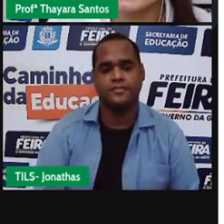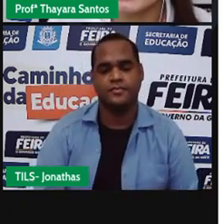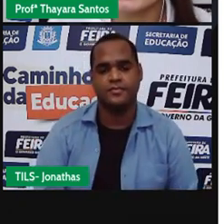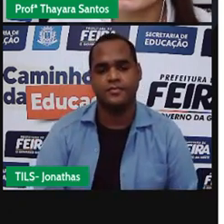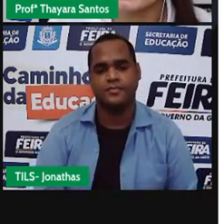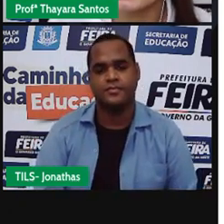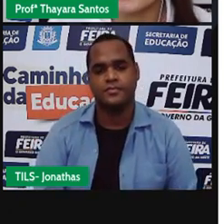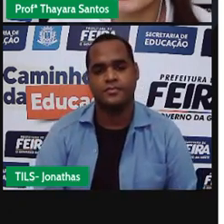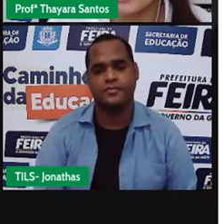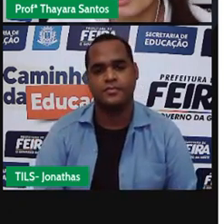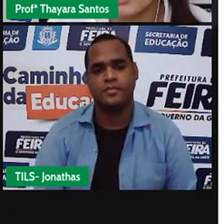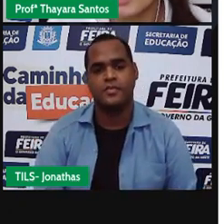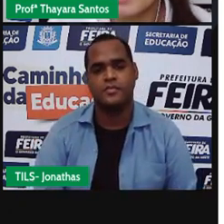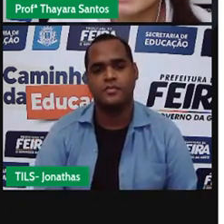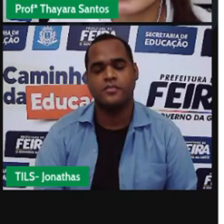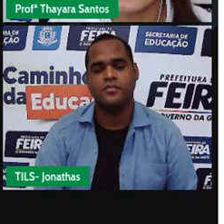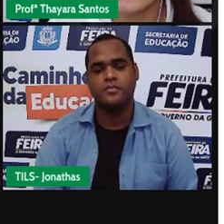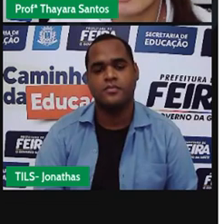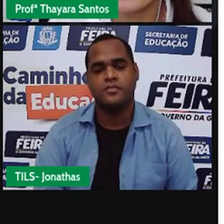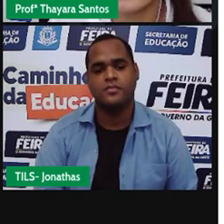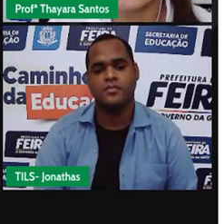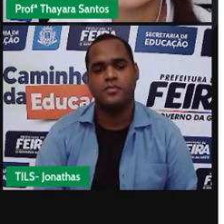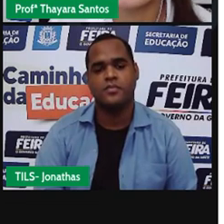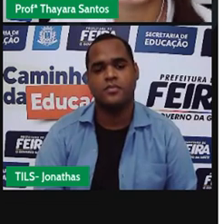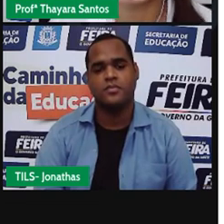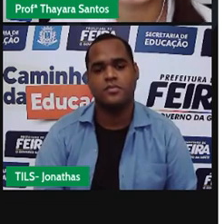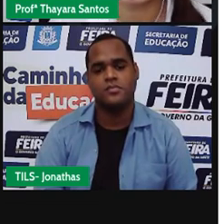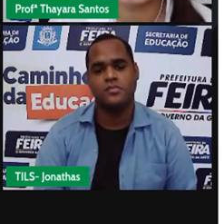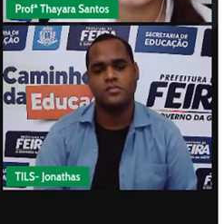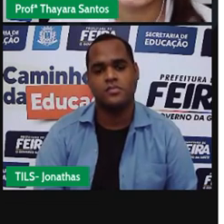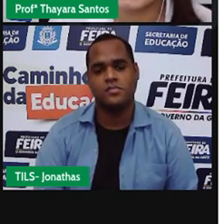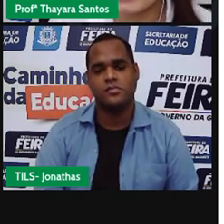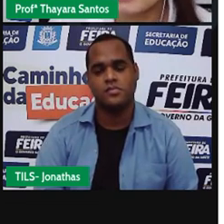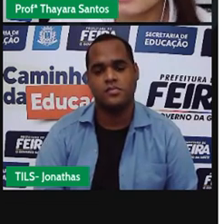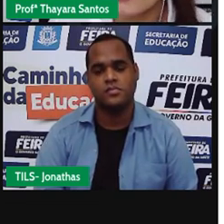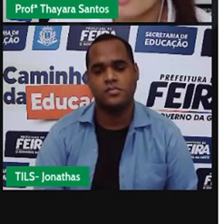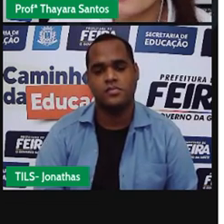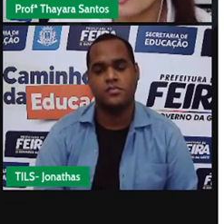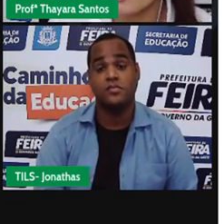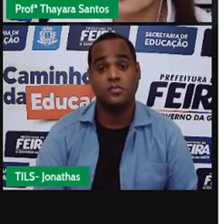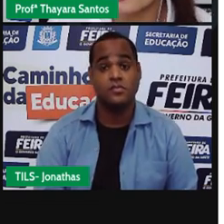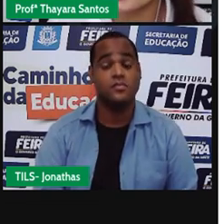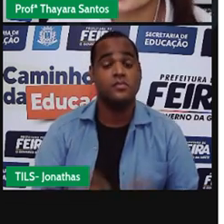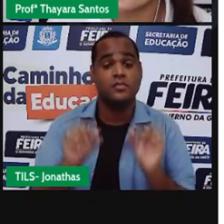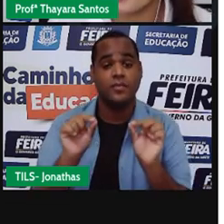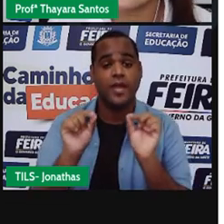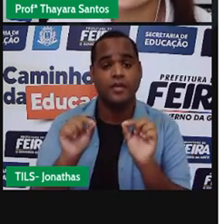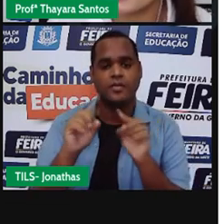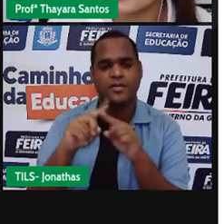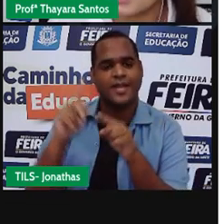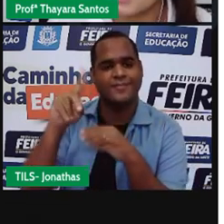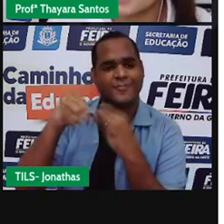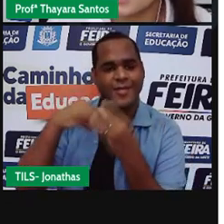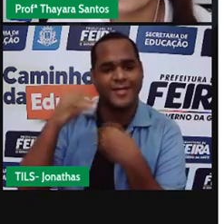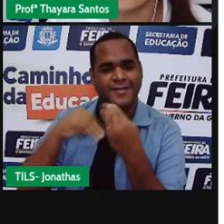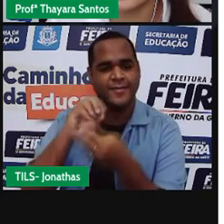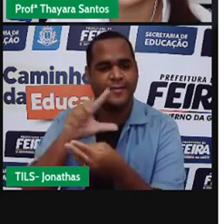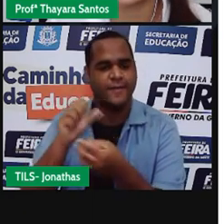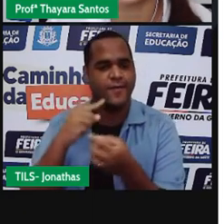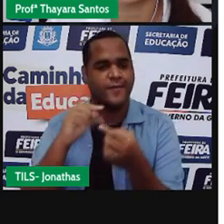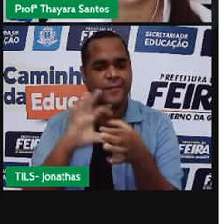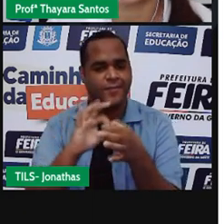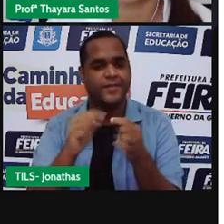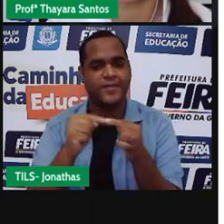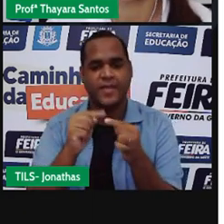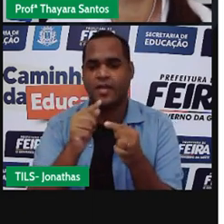juntinhas, interagindo o tempo todo e apresenta forma e volume constantes. Quem é que tem forma e volume constante? Qual é o estado da matéria? Vamos lá